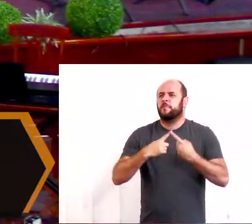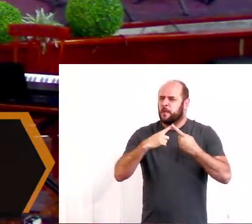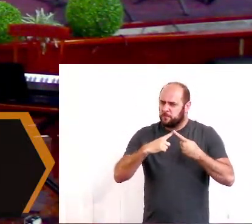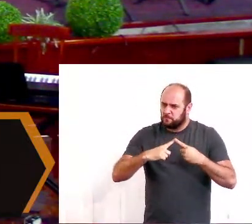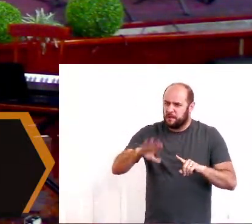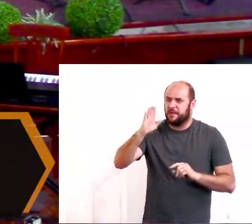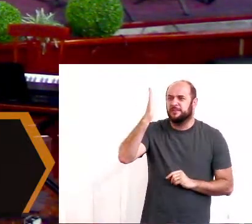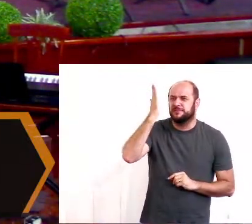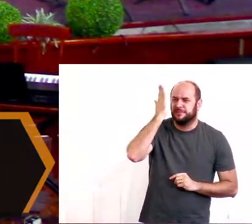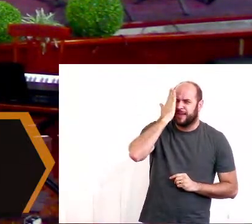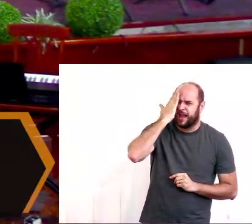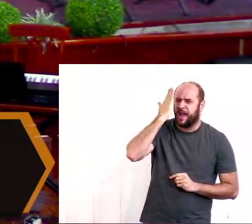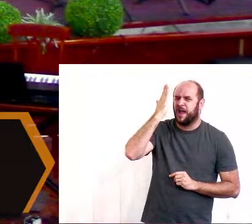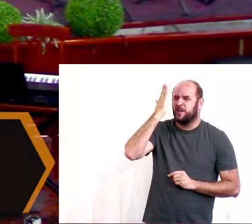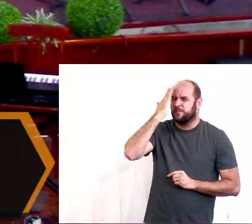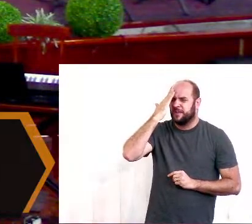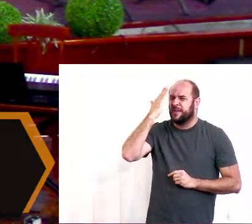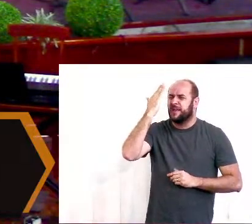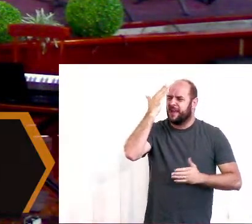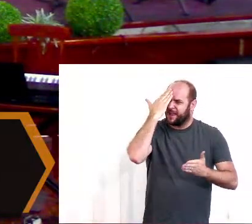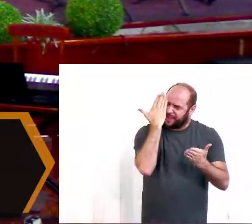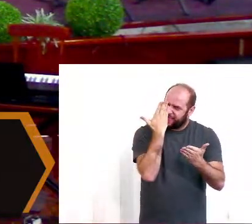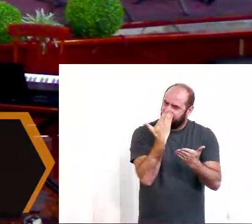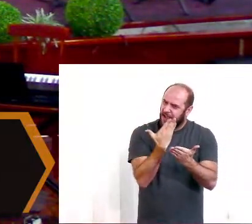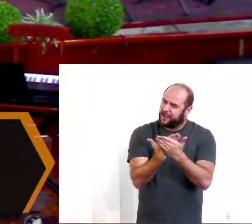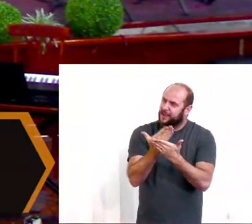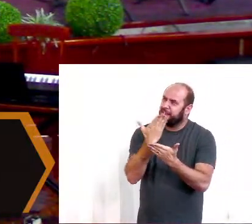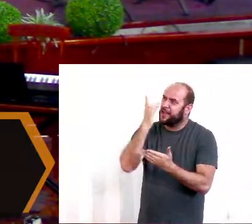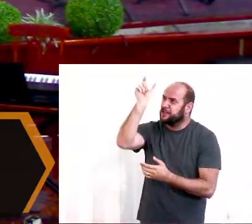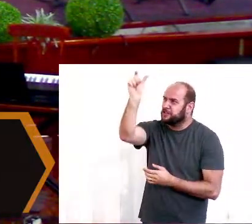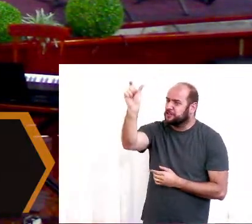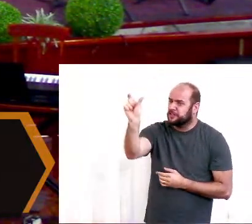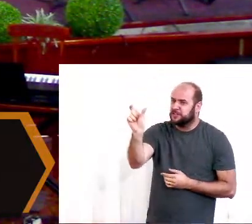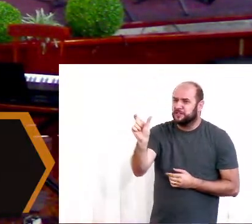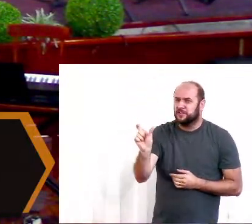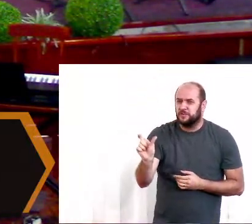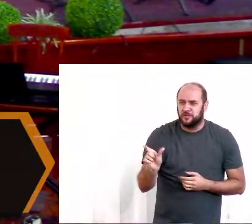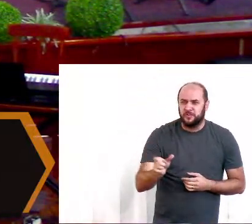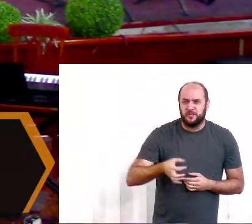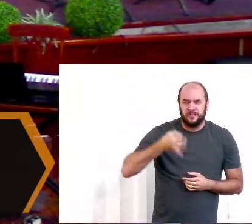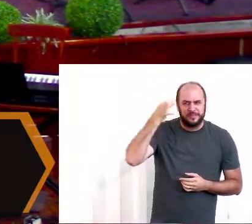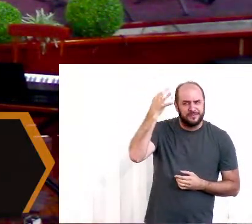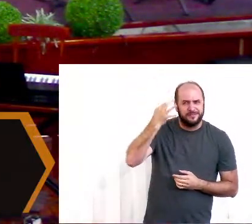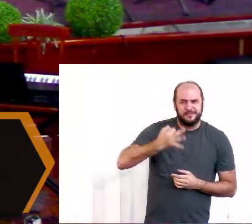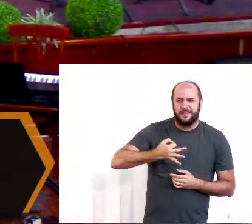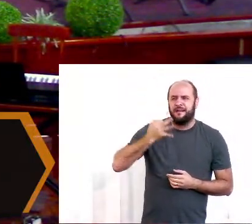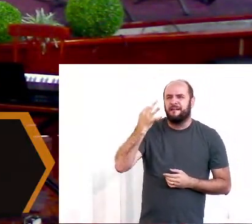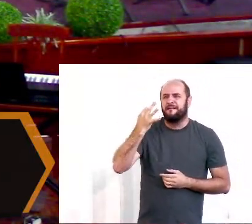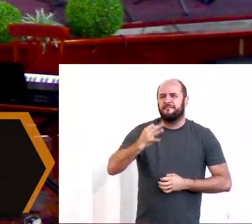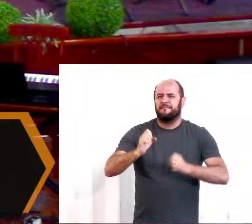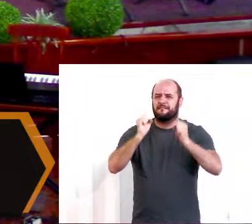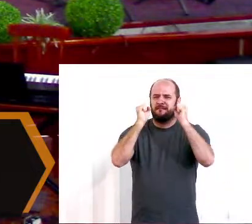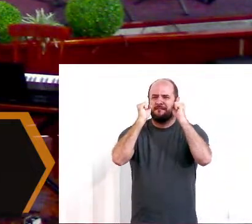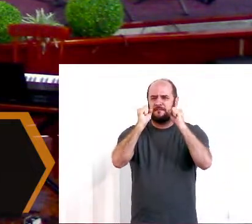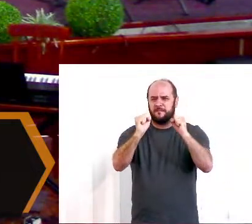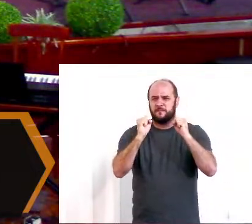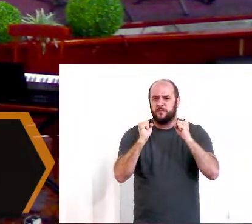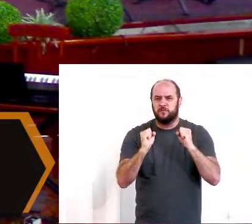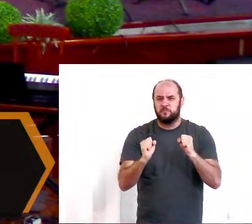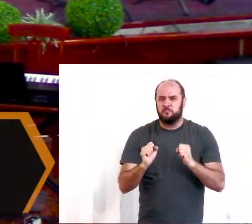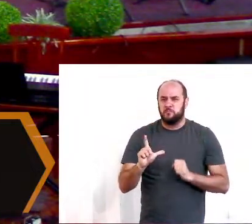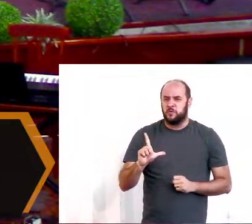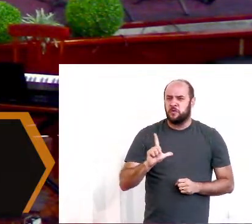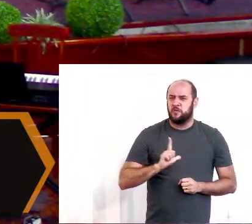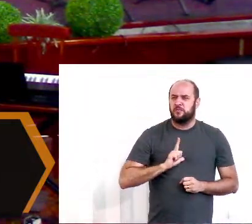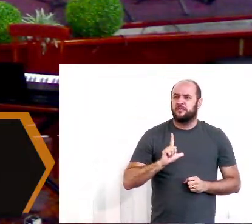resgatou. Mas eu sei em quem tenho crido e estou bem